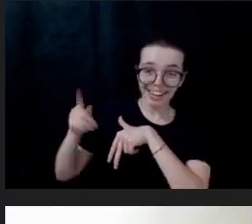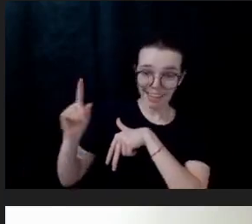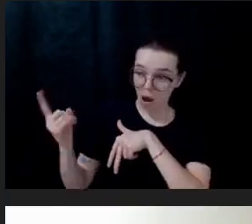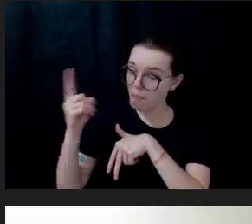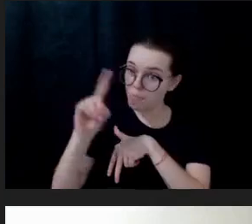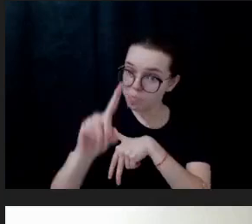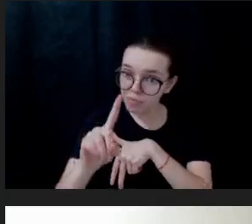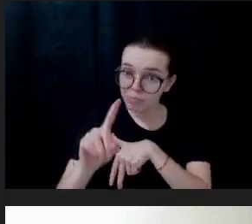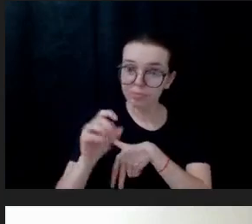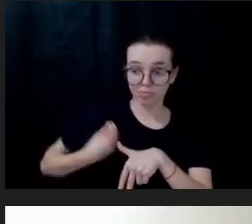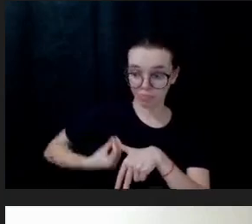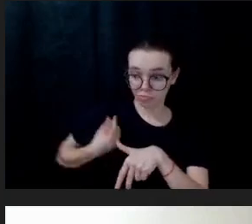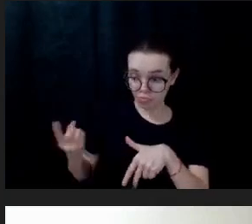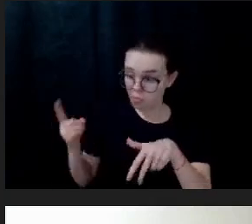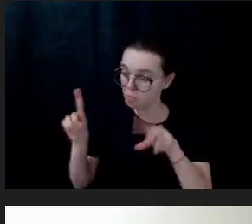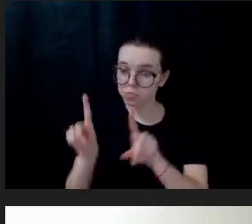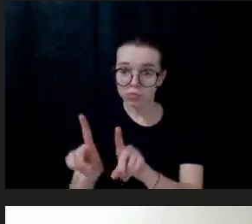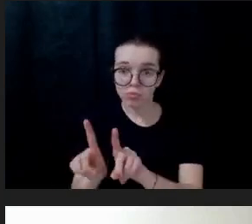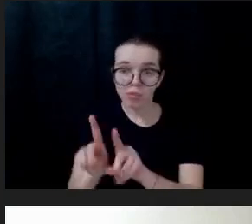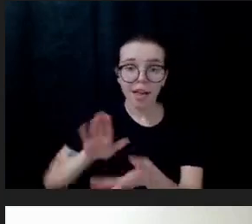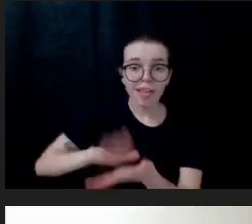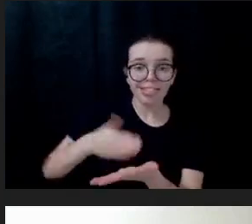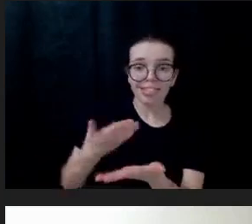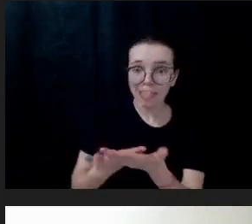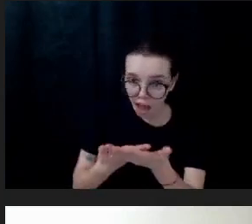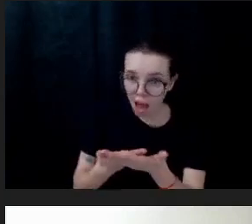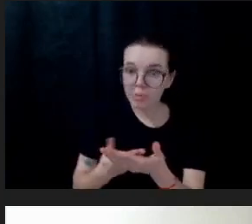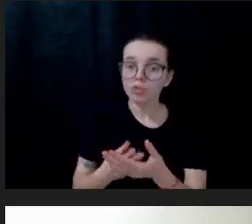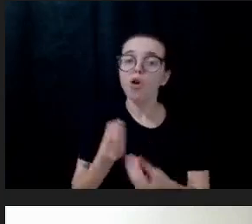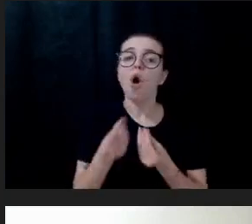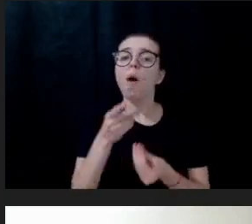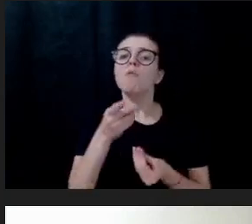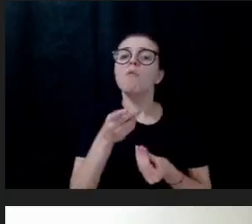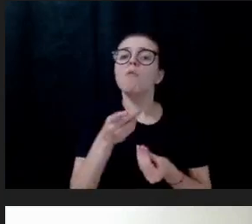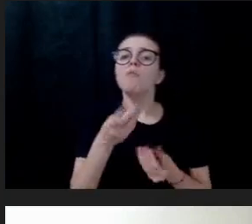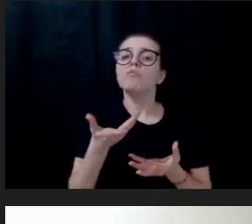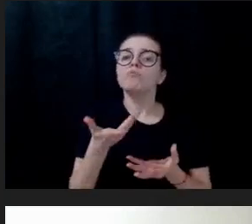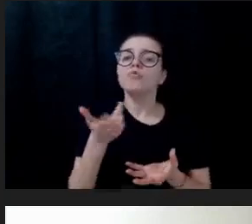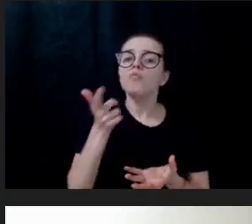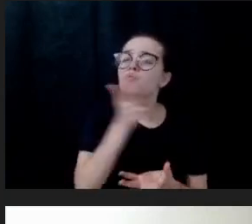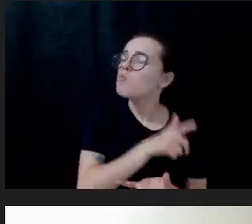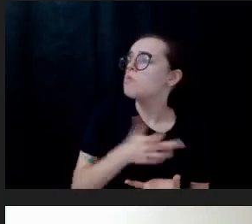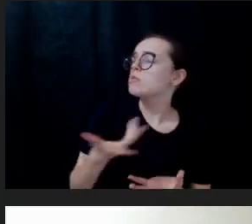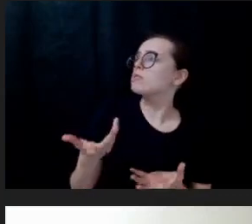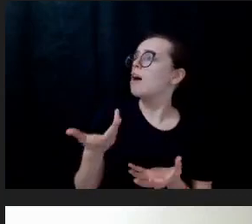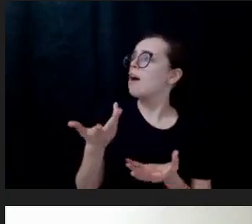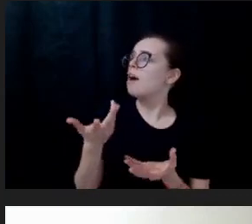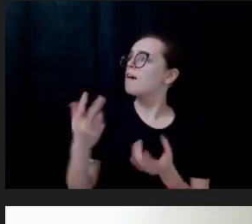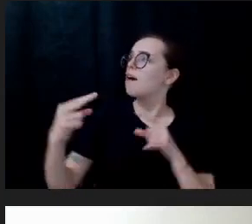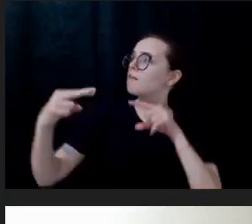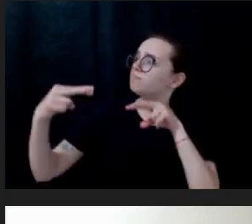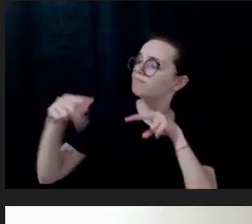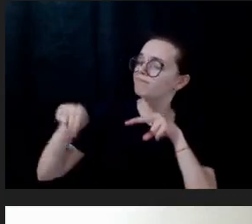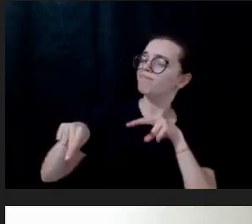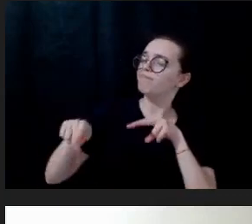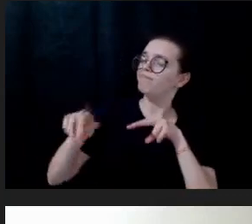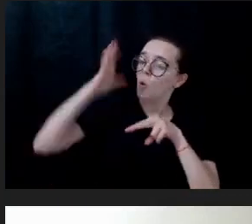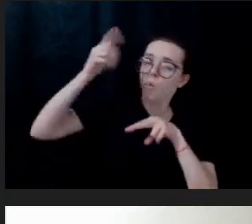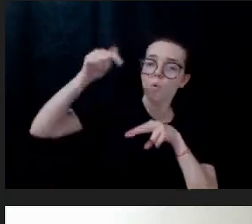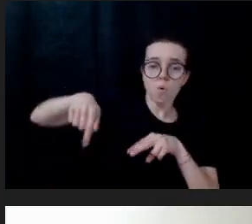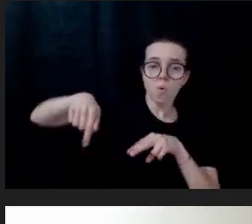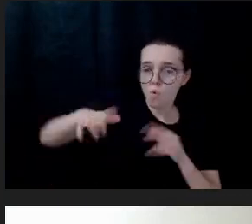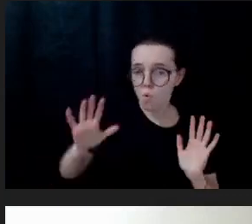presença do intérprete, como o senhor consegue ver essa aceitação desse